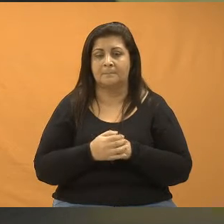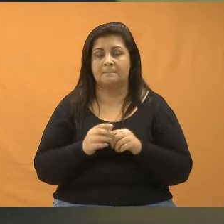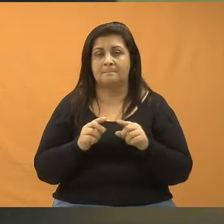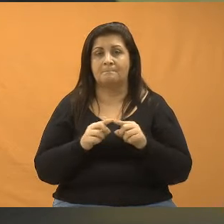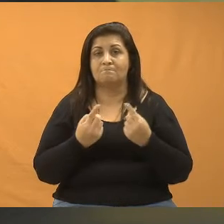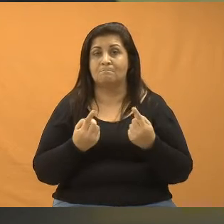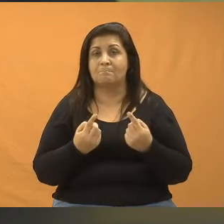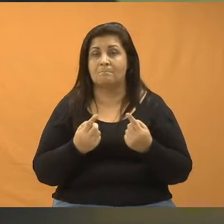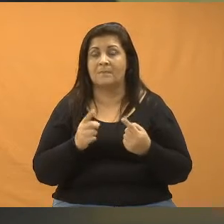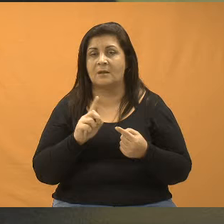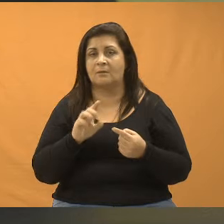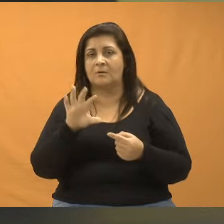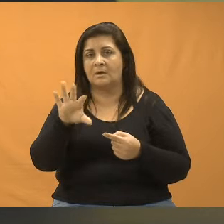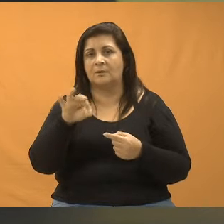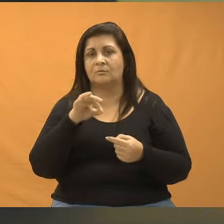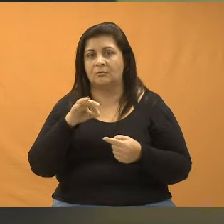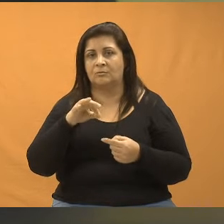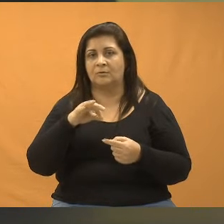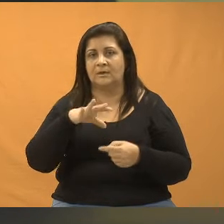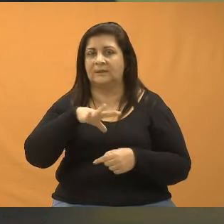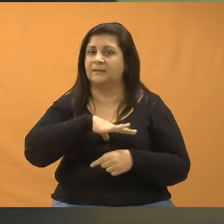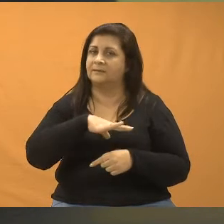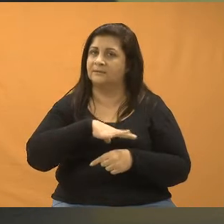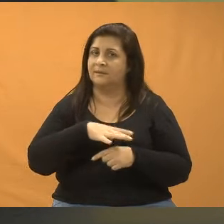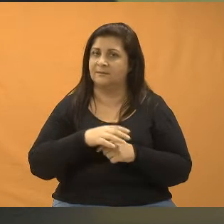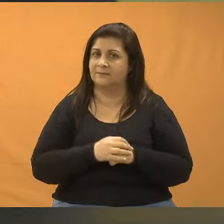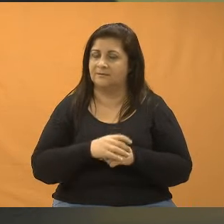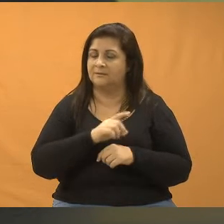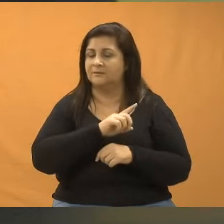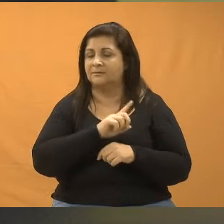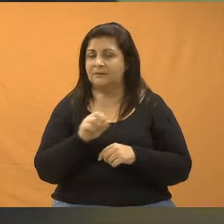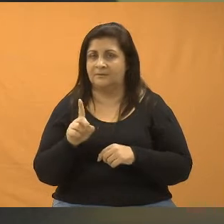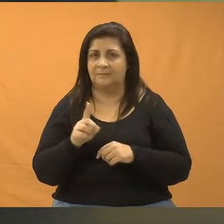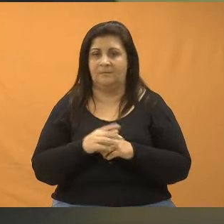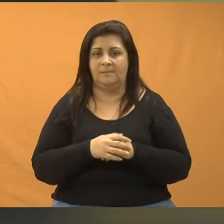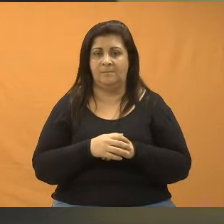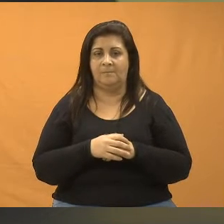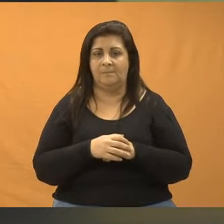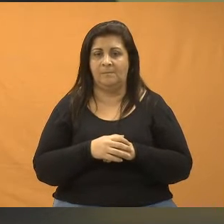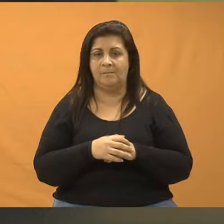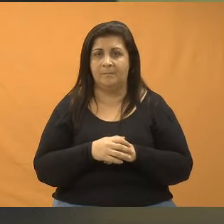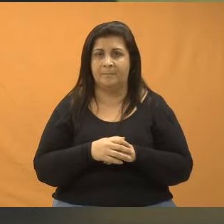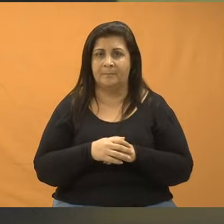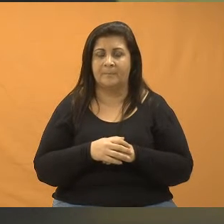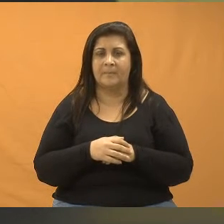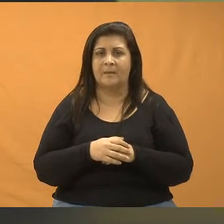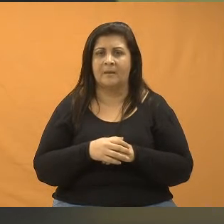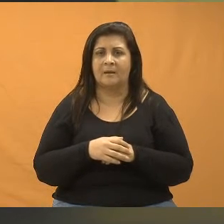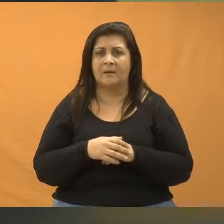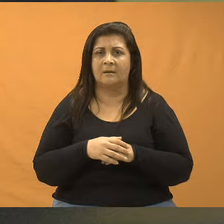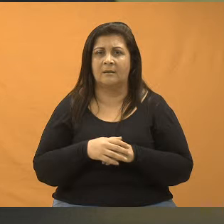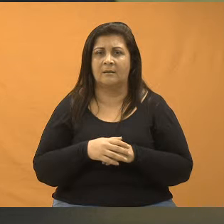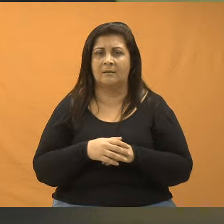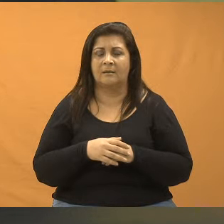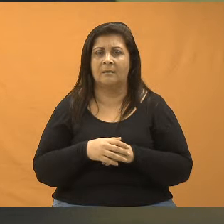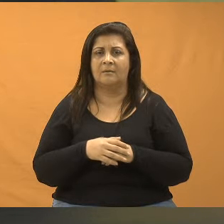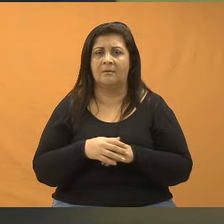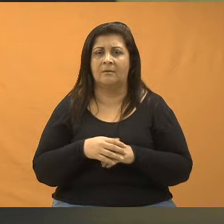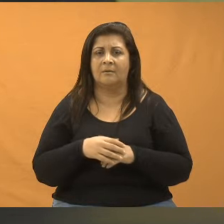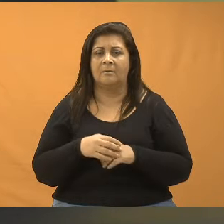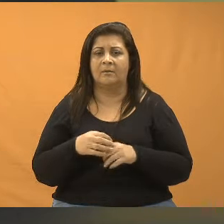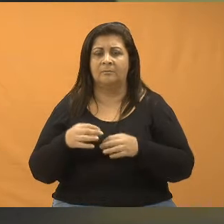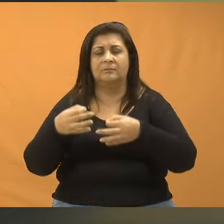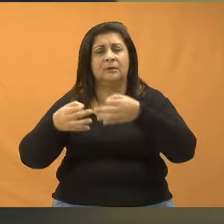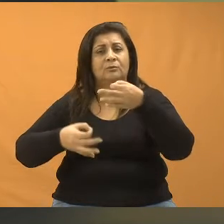uma decisão do município, passa por uma decisão da Procuradoria-Geral da União ou uma